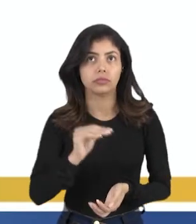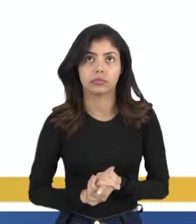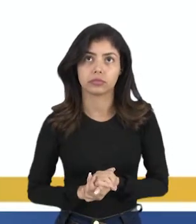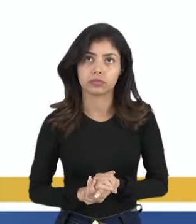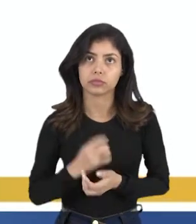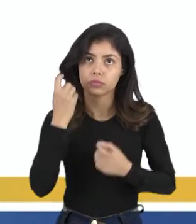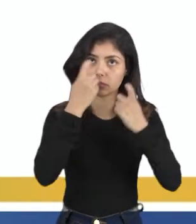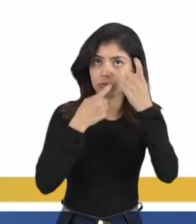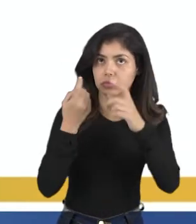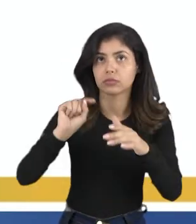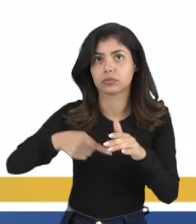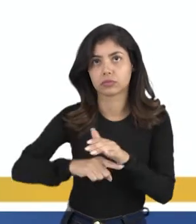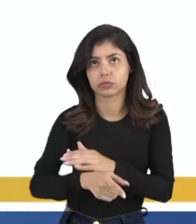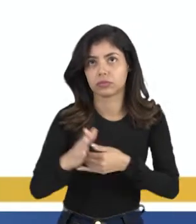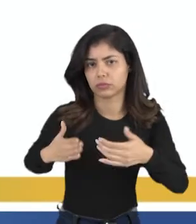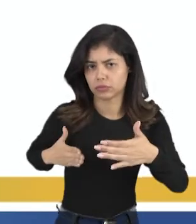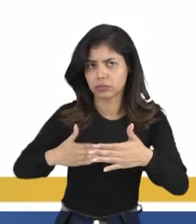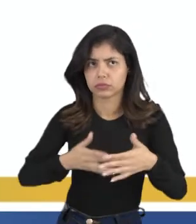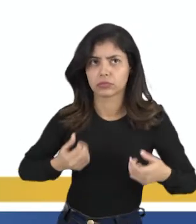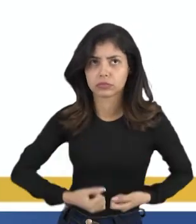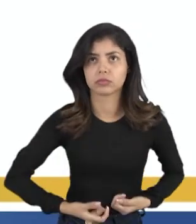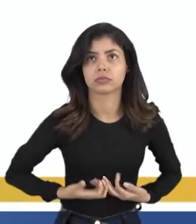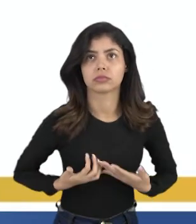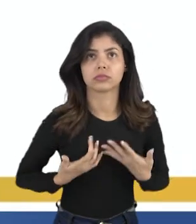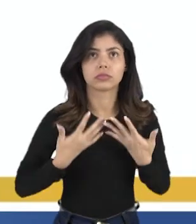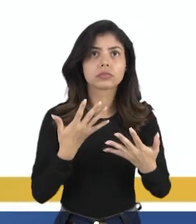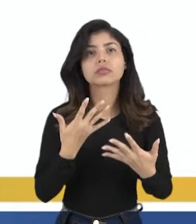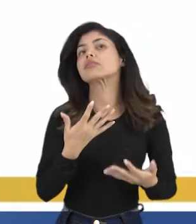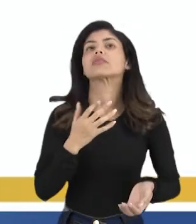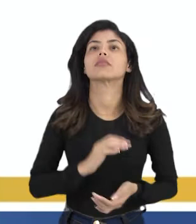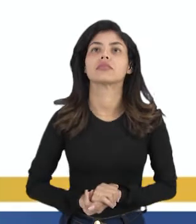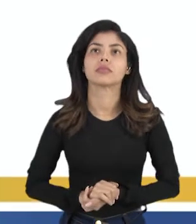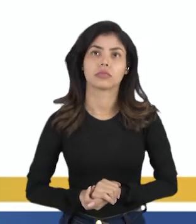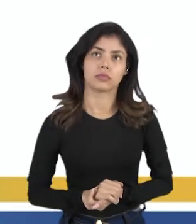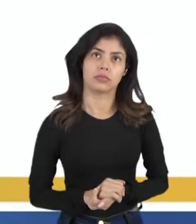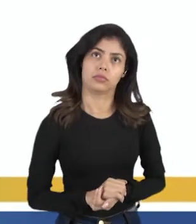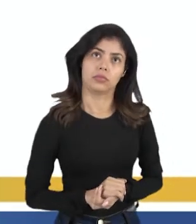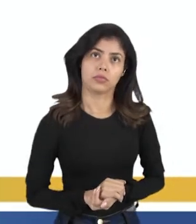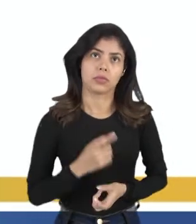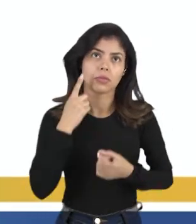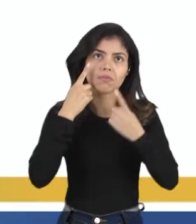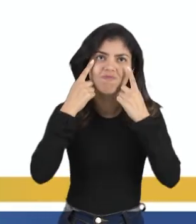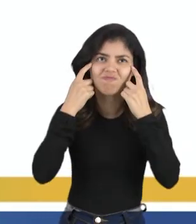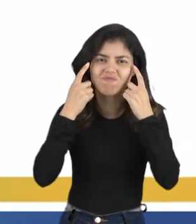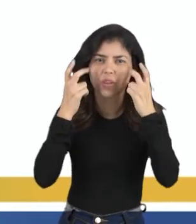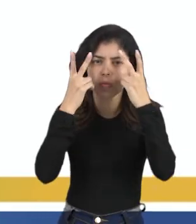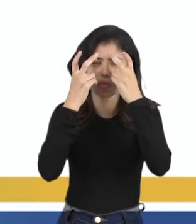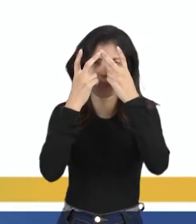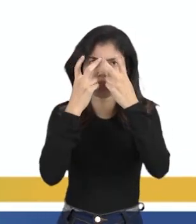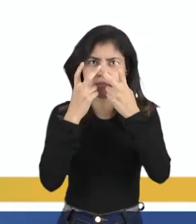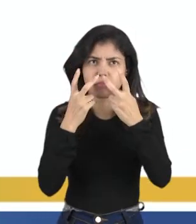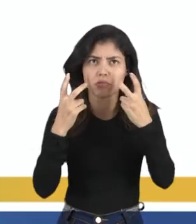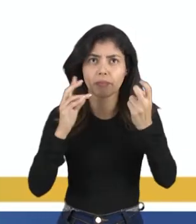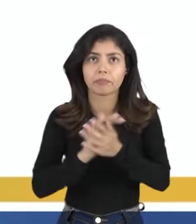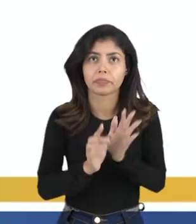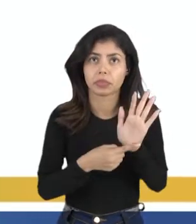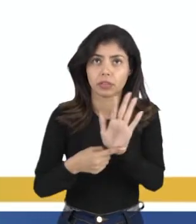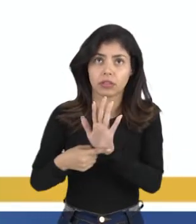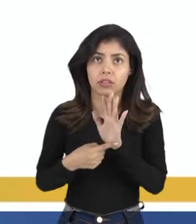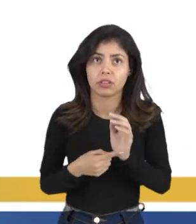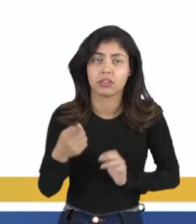Dorothea Lange expressa um profundo impacto emocional. As rugas no rosto da mãe